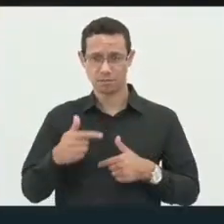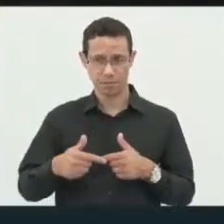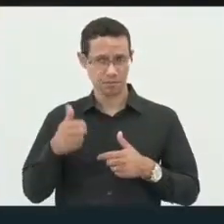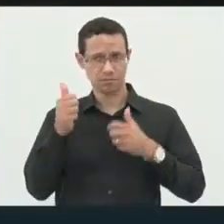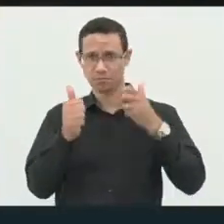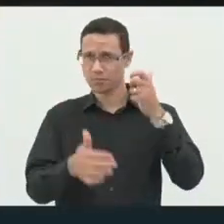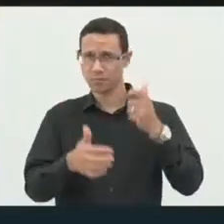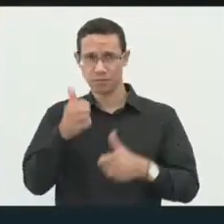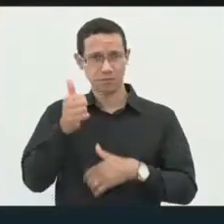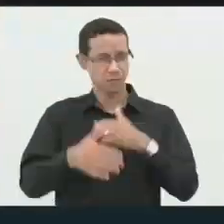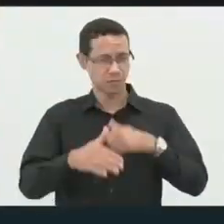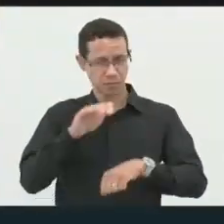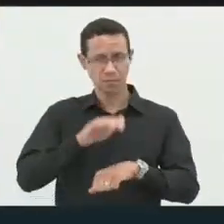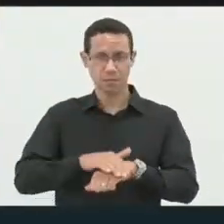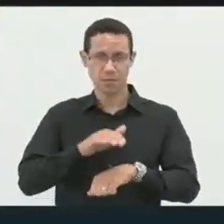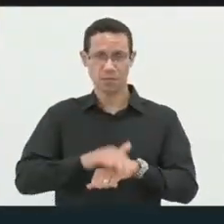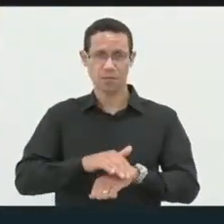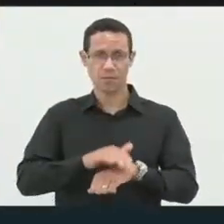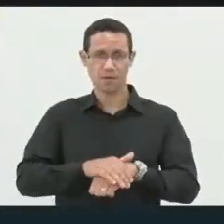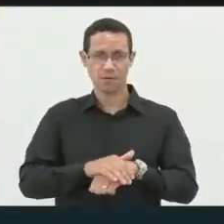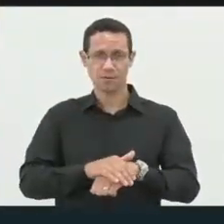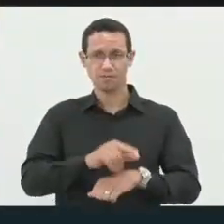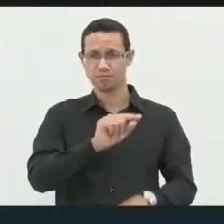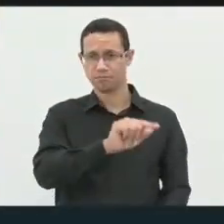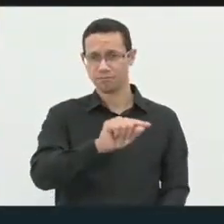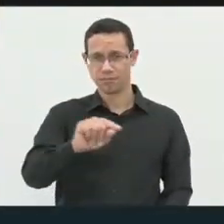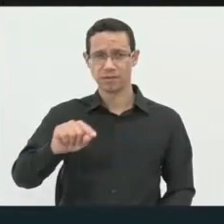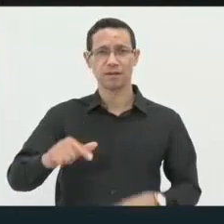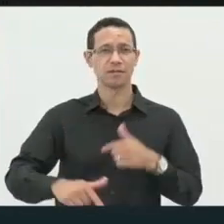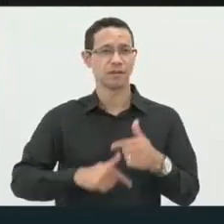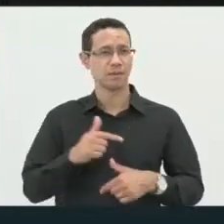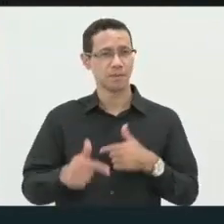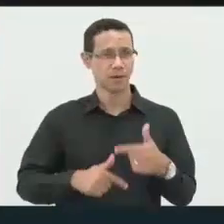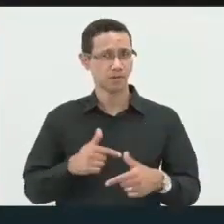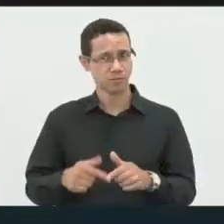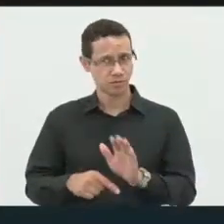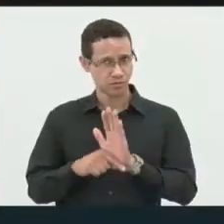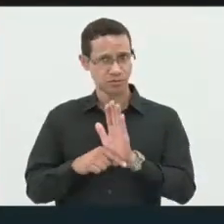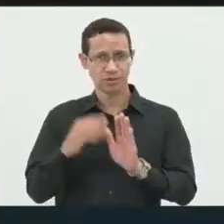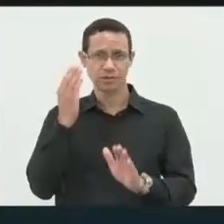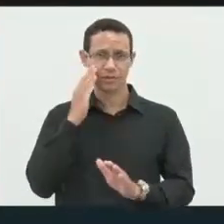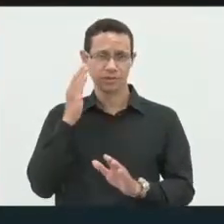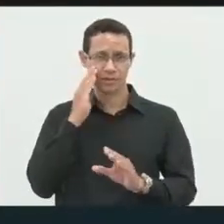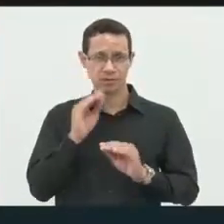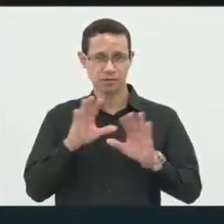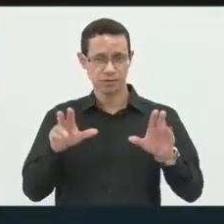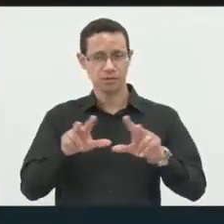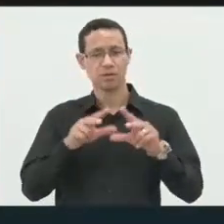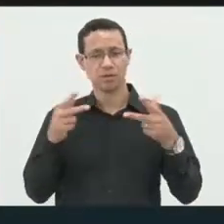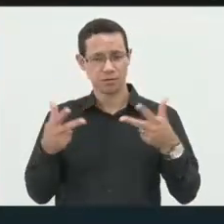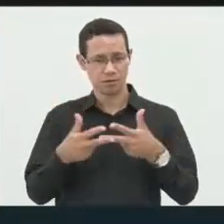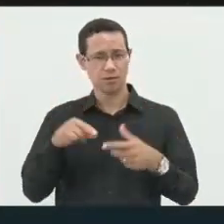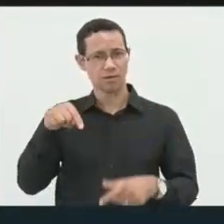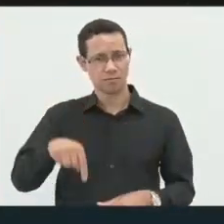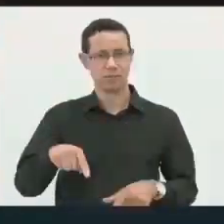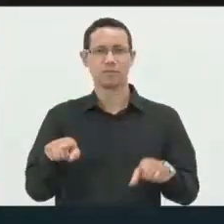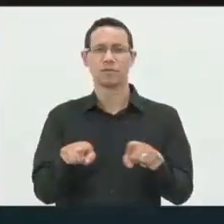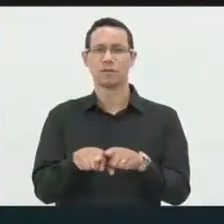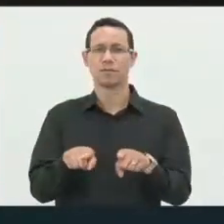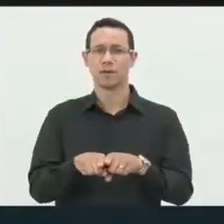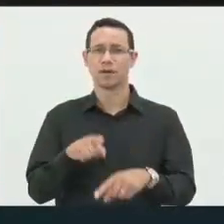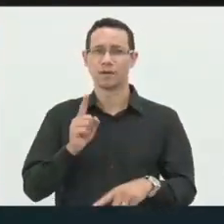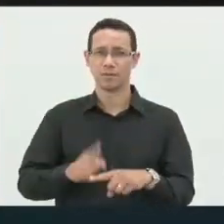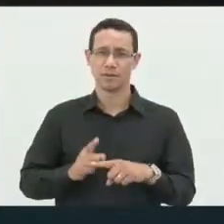somente aos trabalhadores como também ah essa casa porque essa vereadora